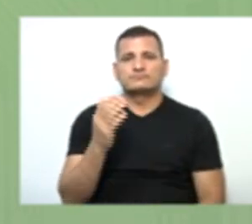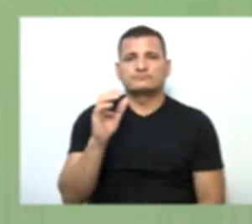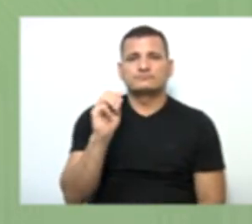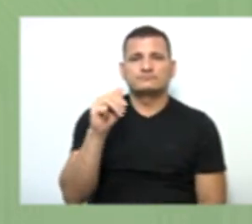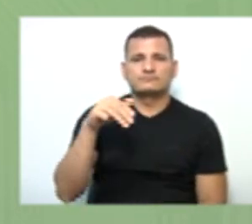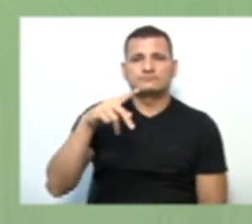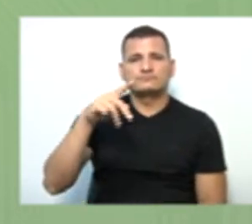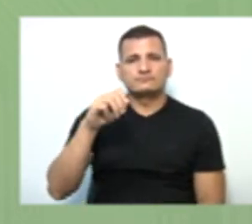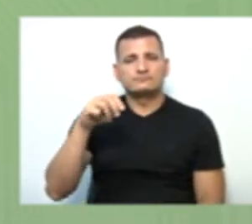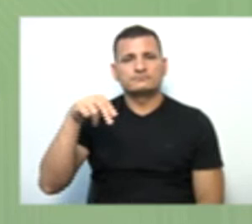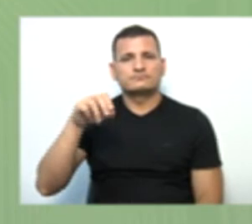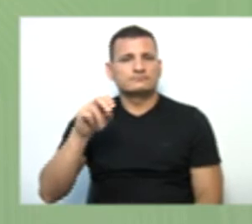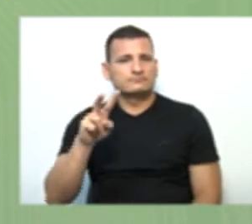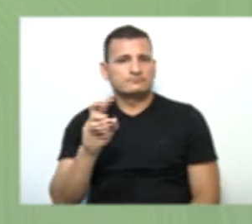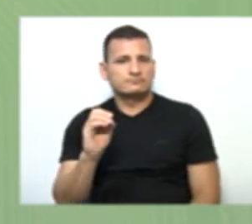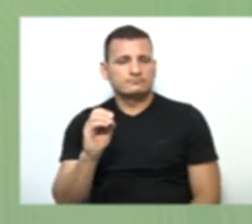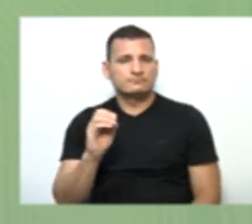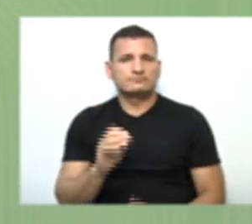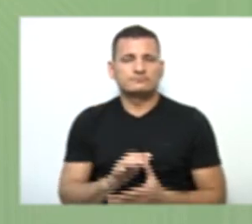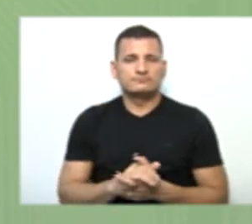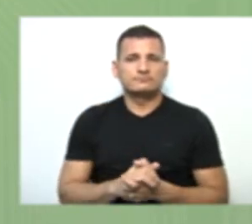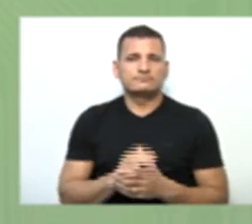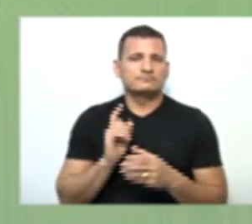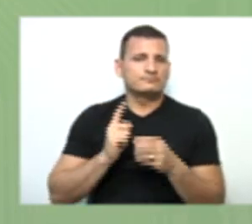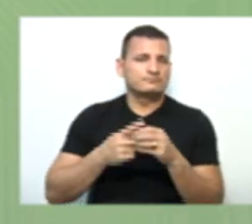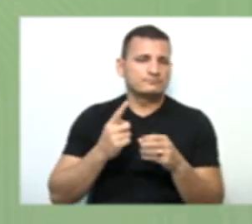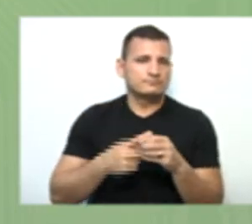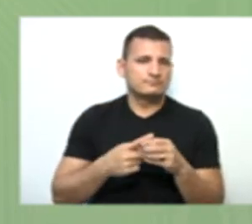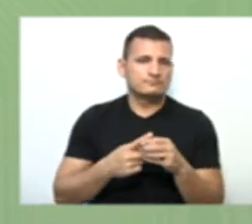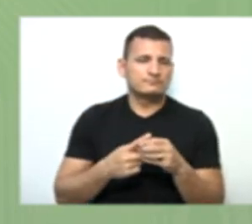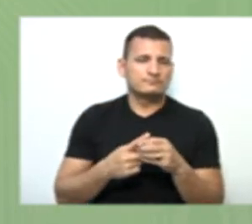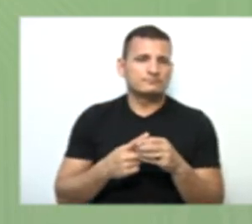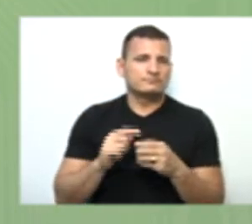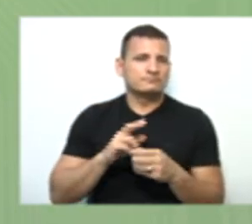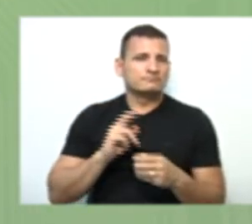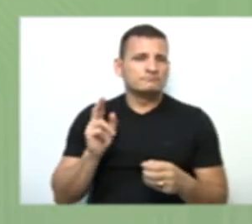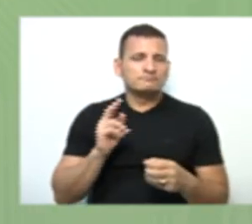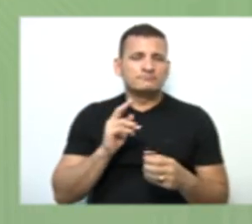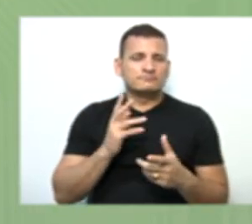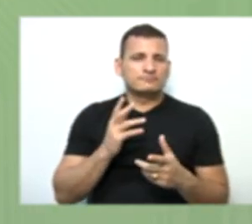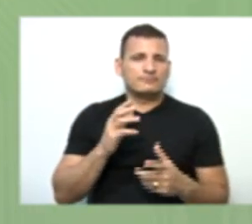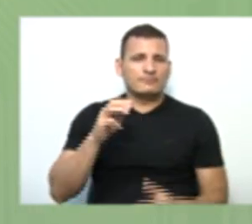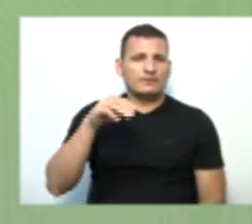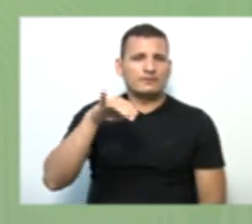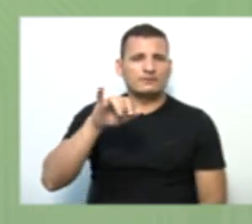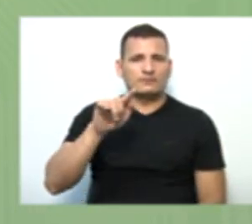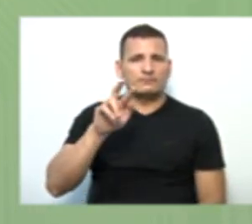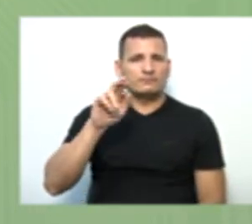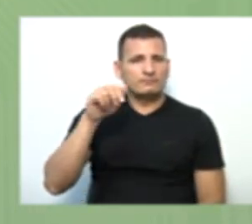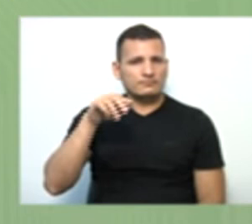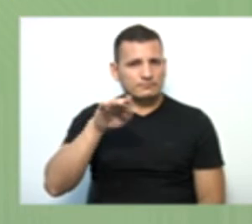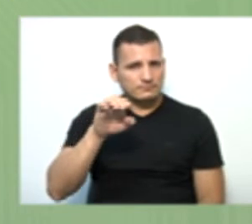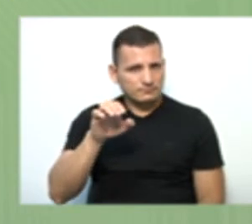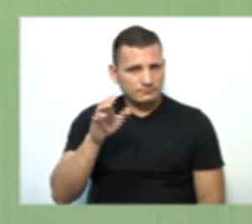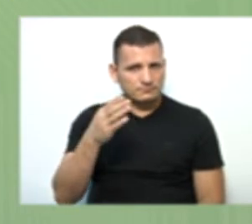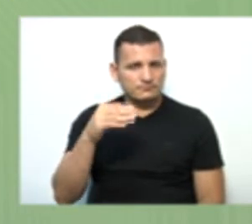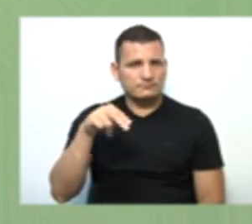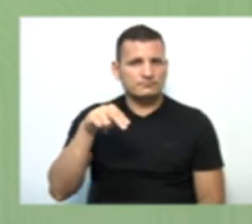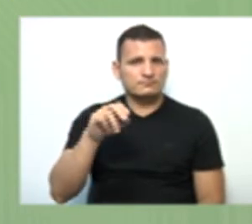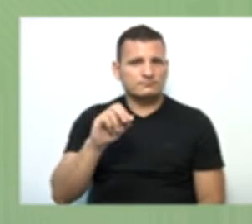Novo, distrito de essa aqui é nova para mim, Migrantinópolis, distrito